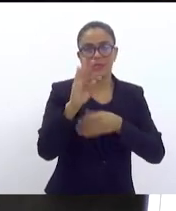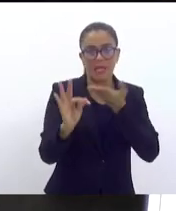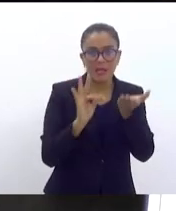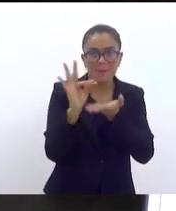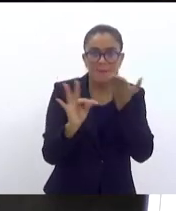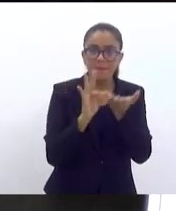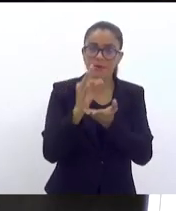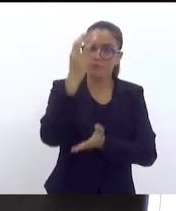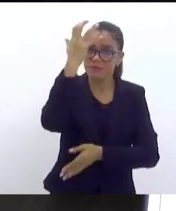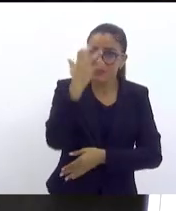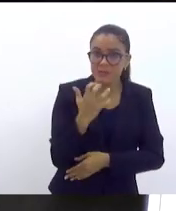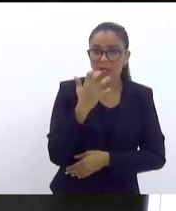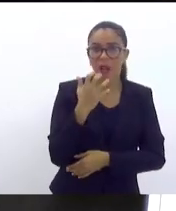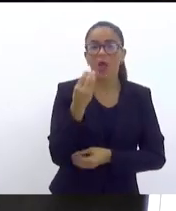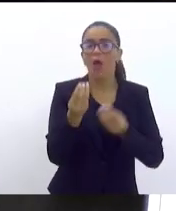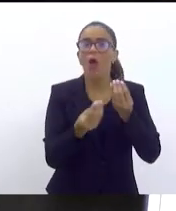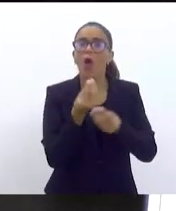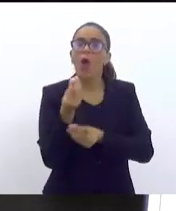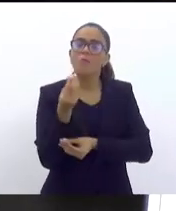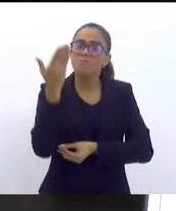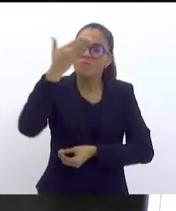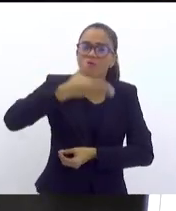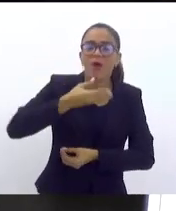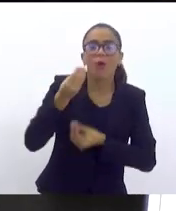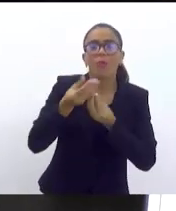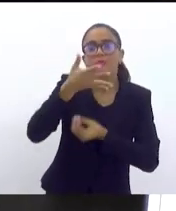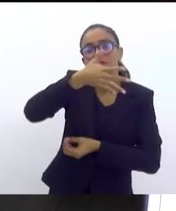mostrar para ele como se salva vidas